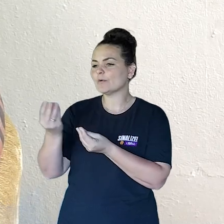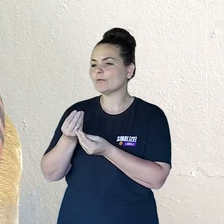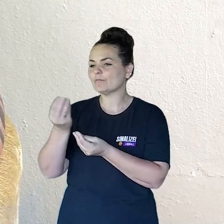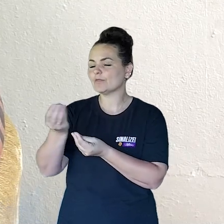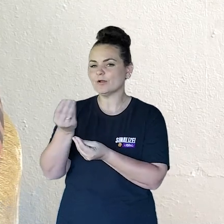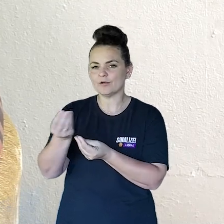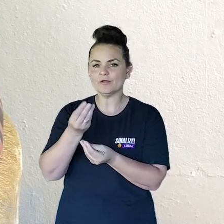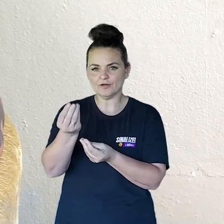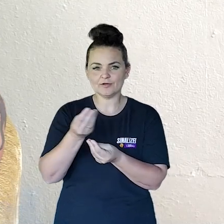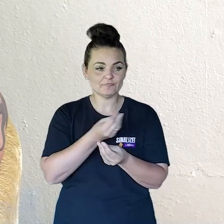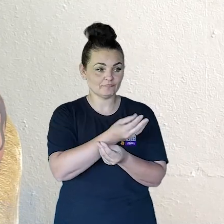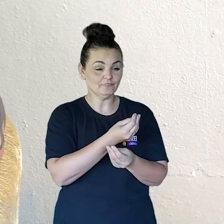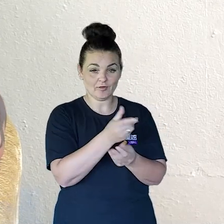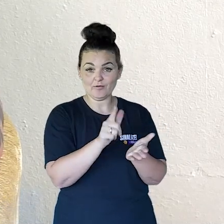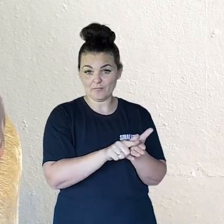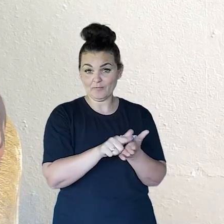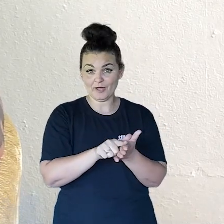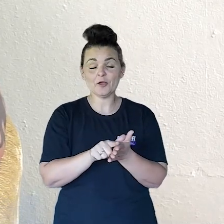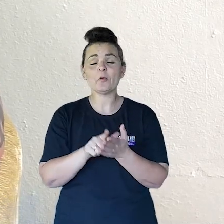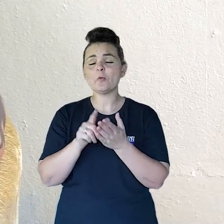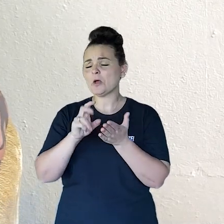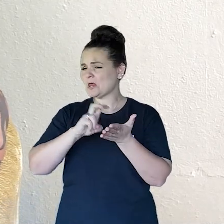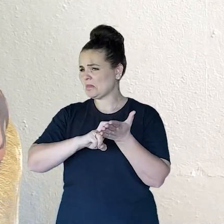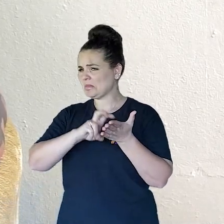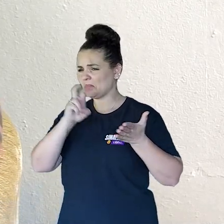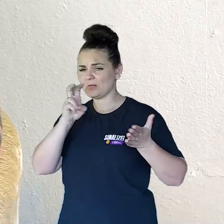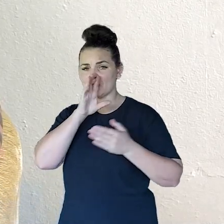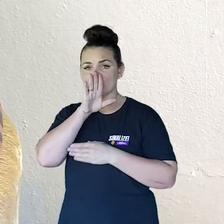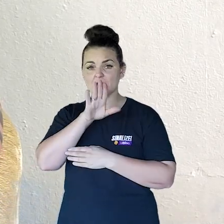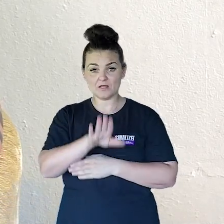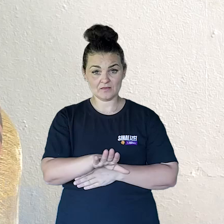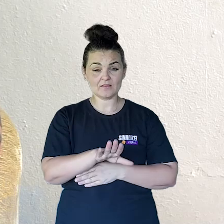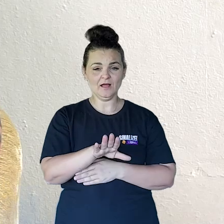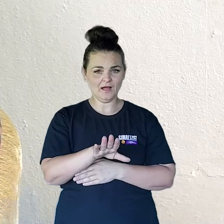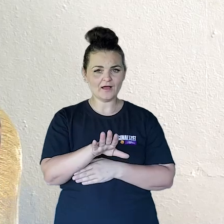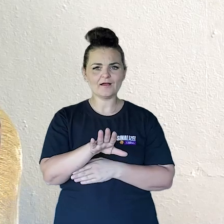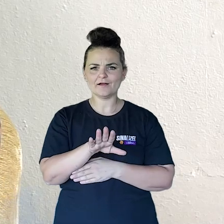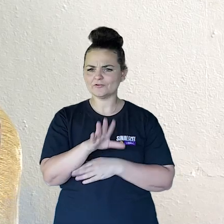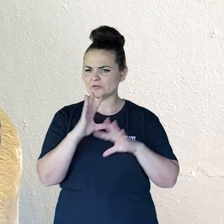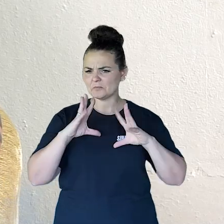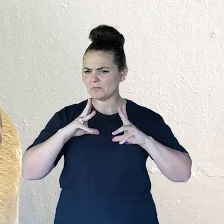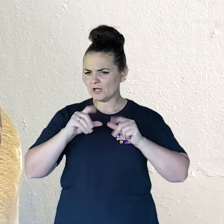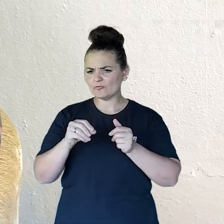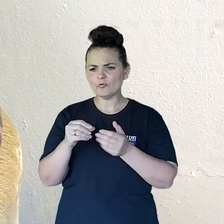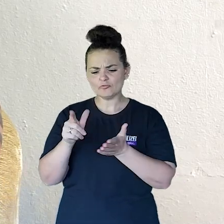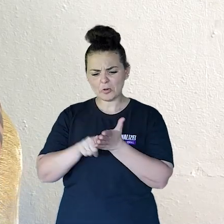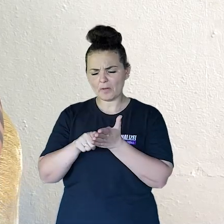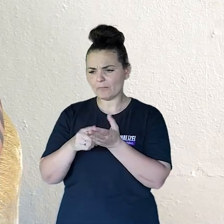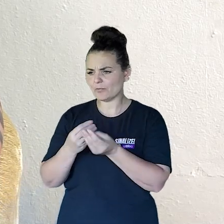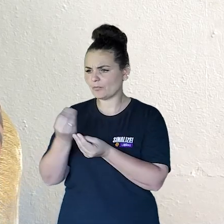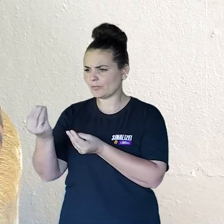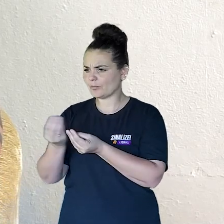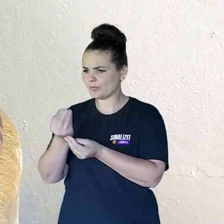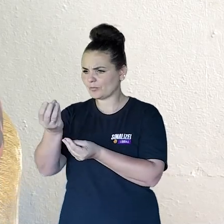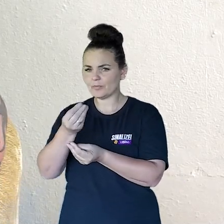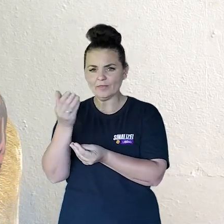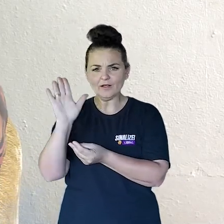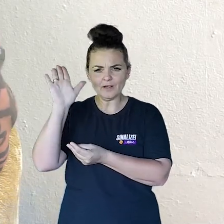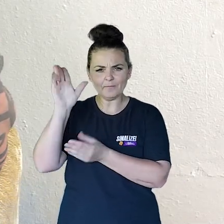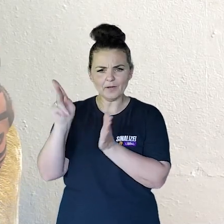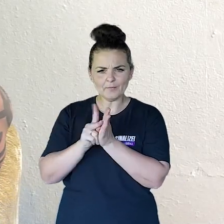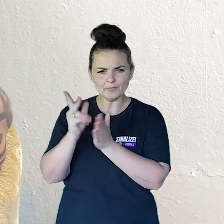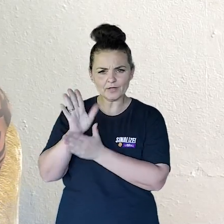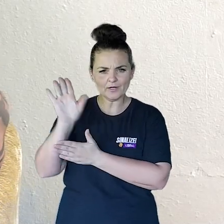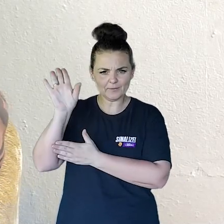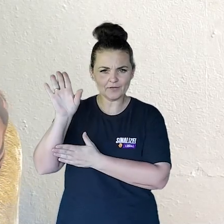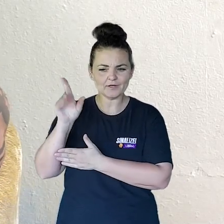mesmo, de manhã, à tarde, para todo mundo, assim. E a gente escuta, e ali